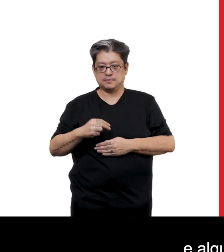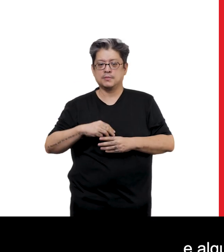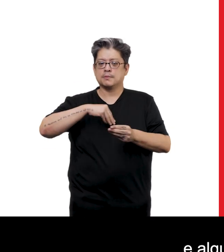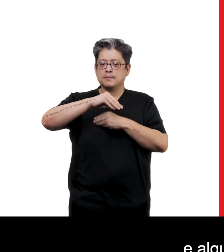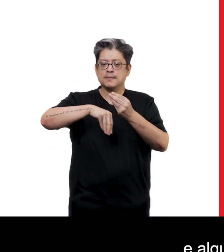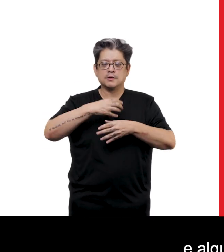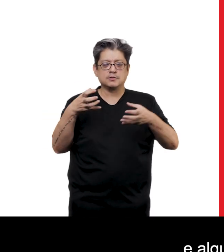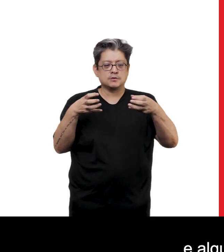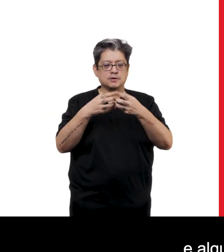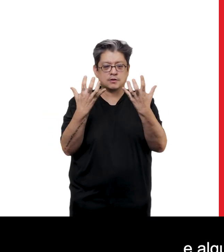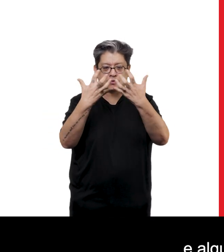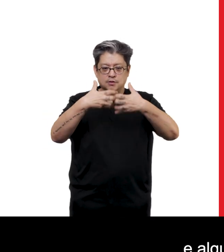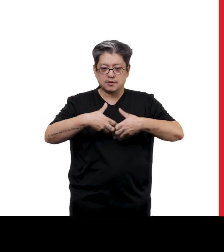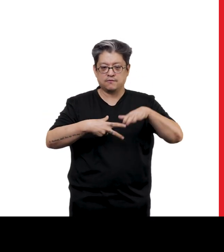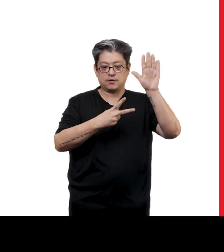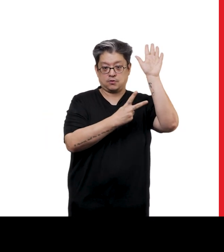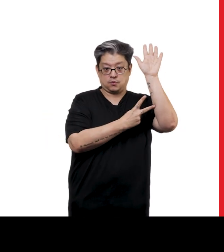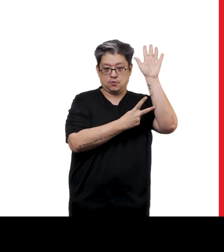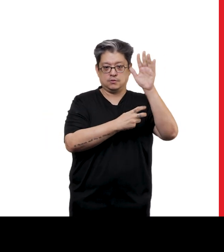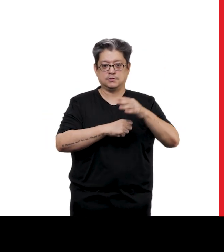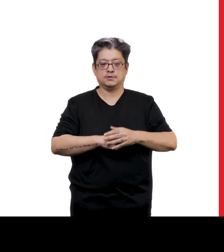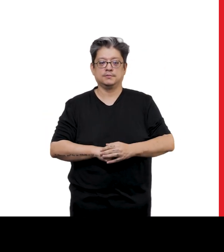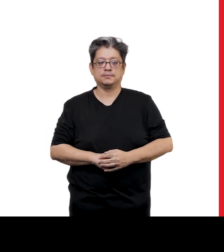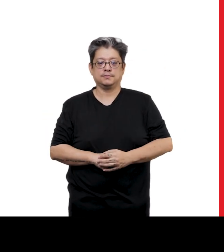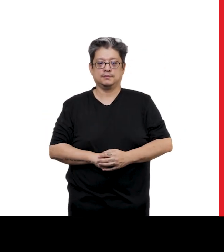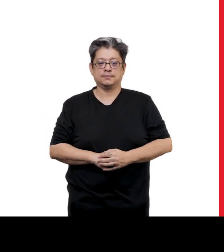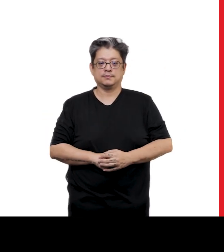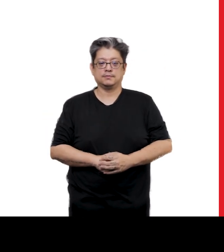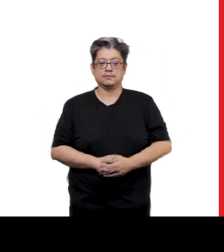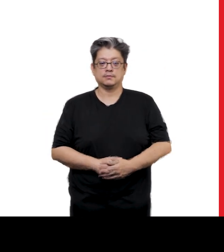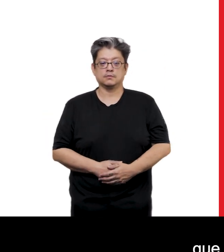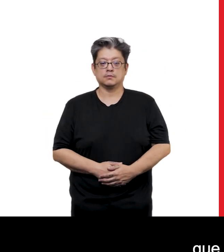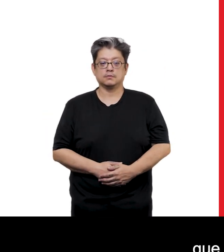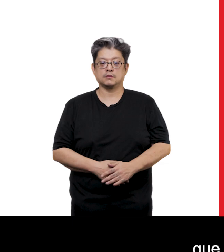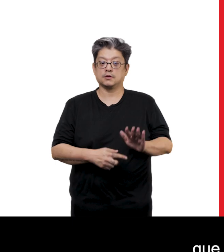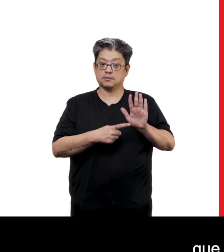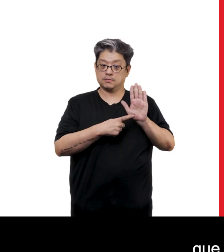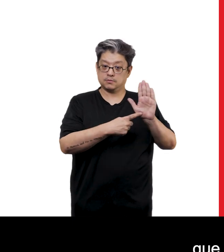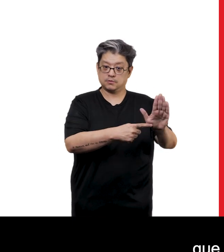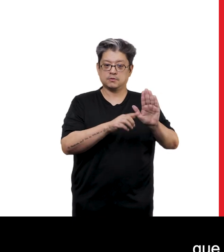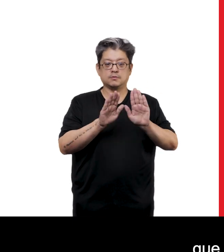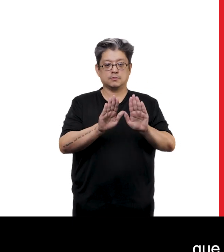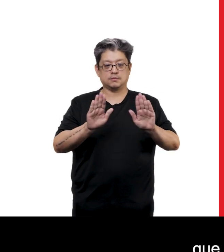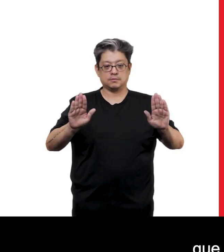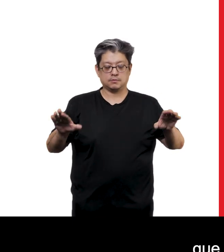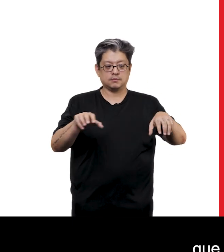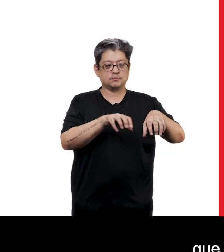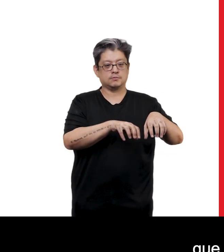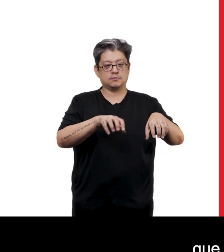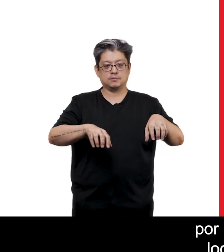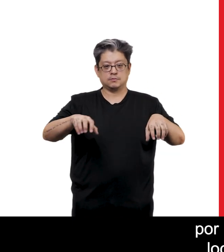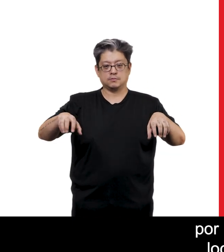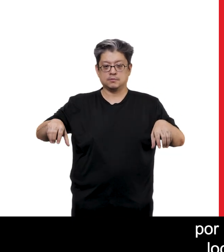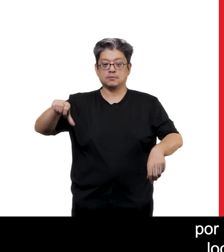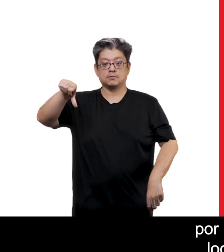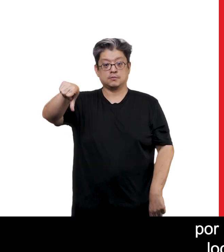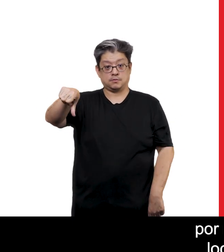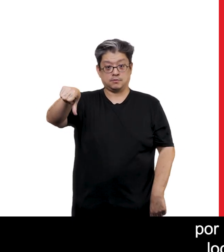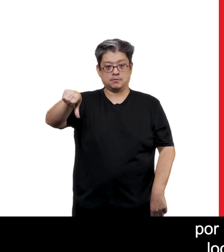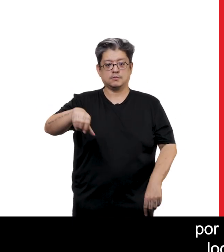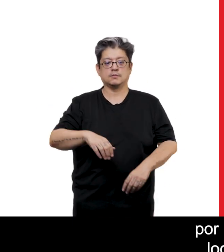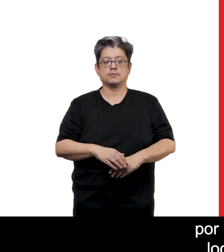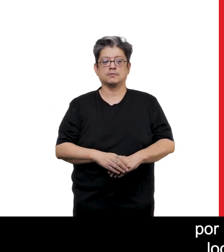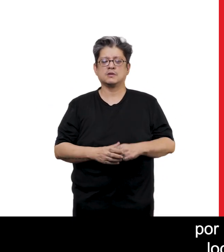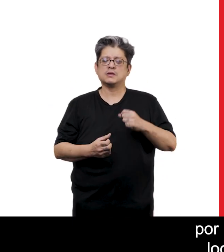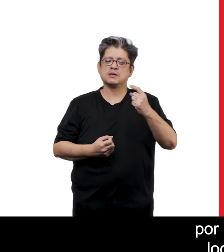alguns destaques foram selecionados para fazer parte deste conteúdo acessível, que pode ser acessado pelo visitante por meio do